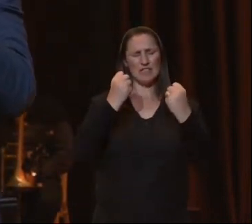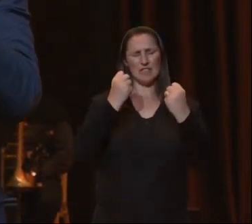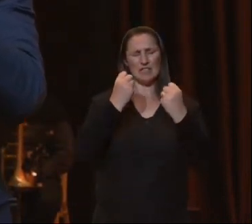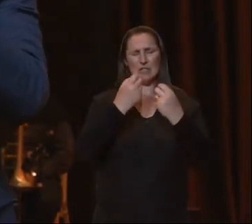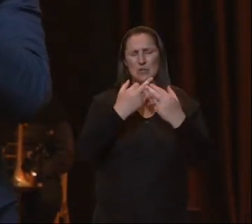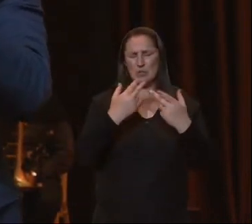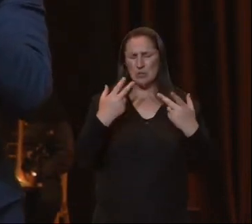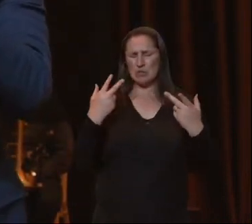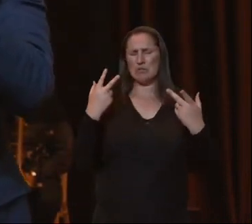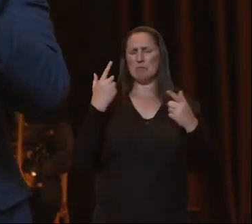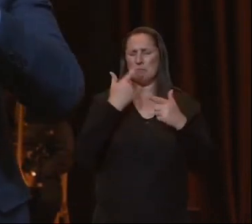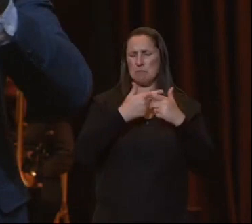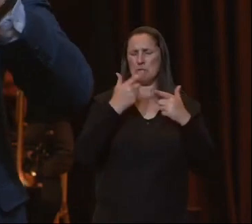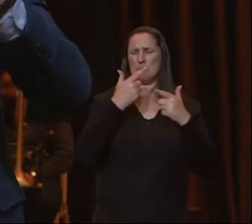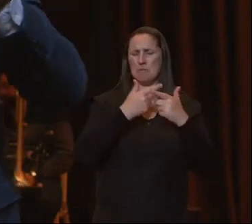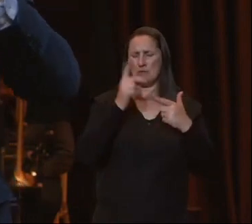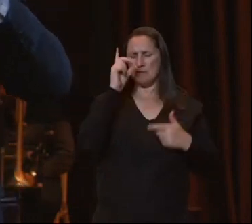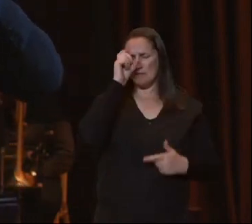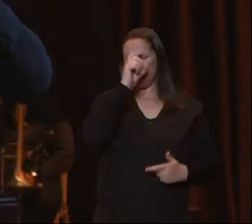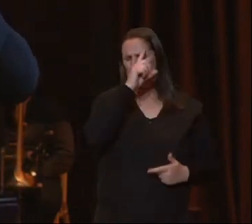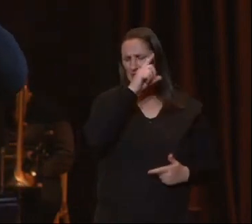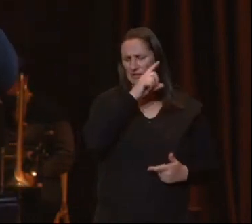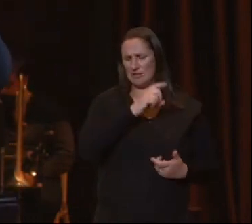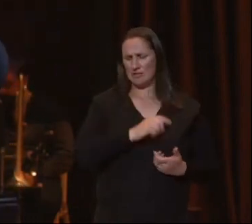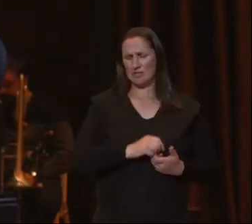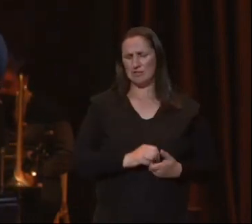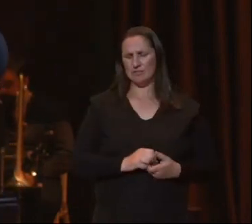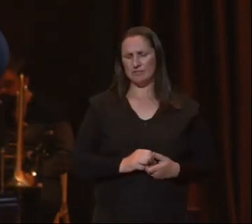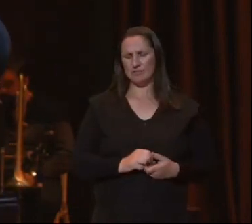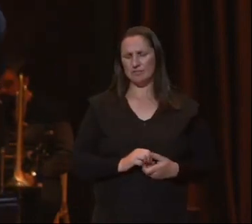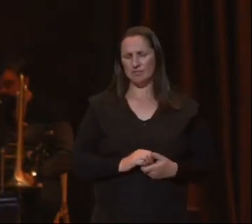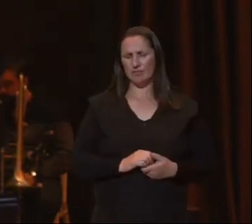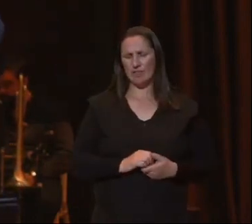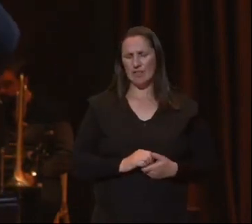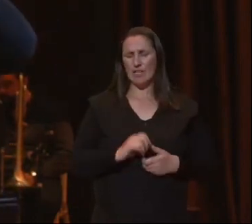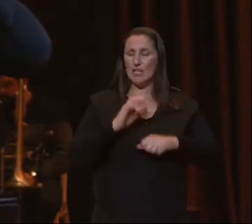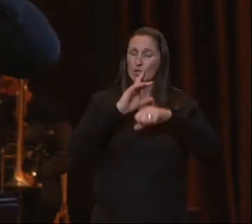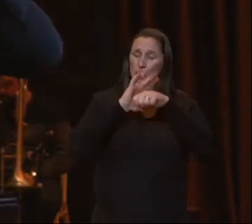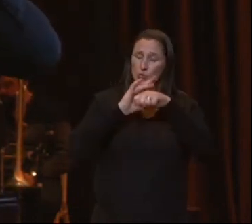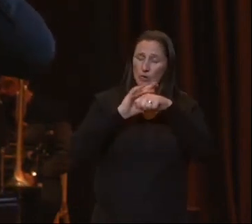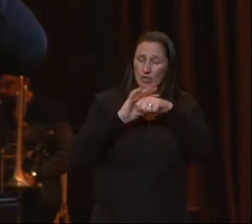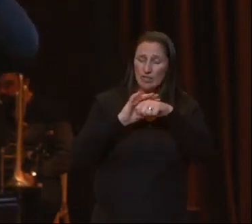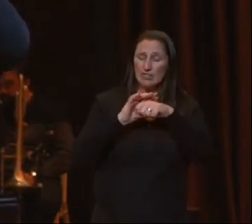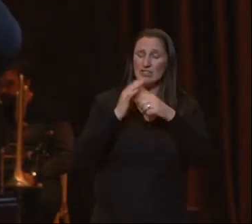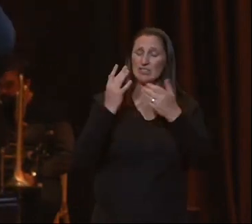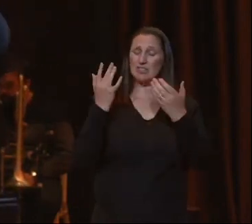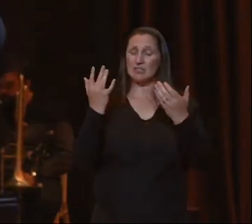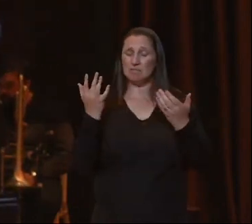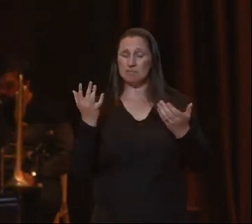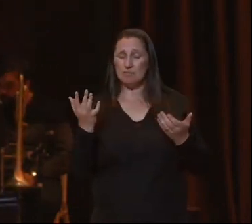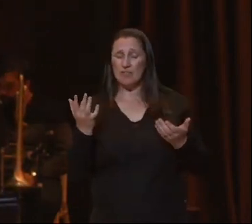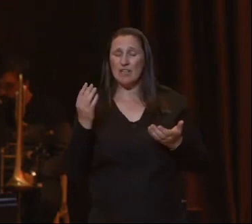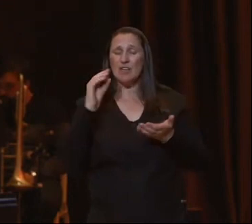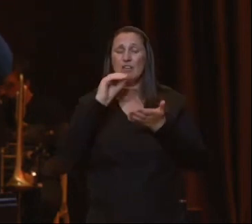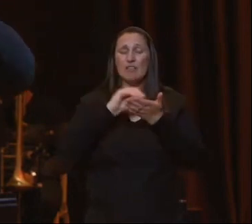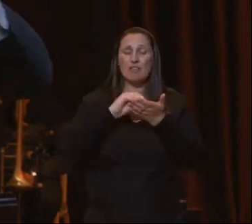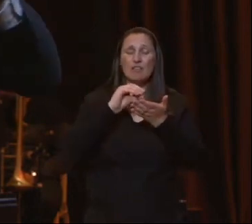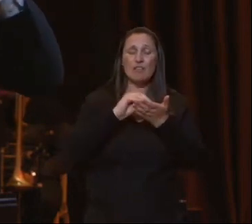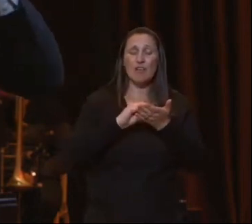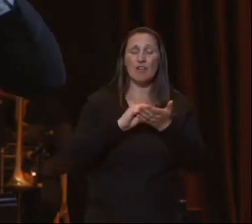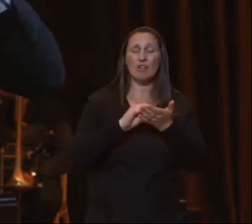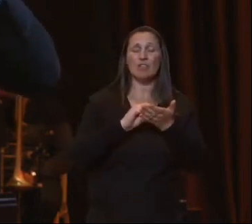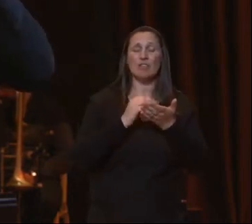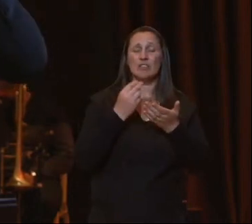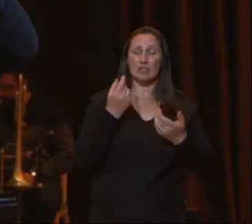tormentas, adversidades, seja a doença de alguém, seja a falta de